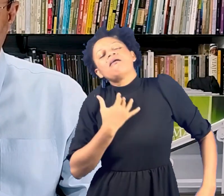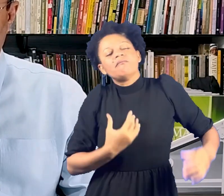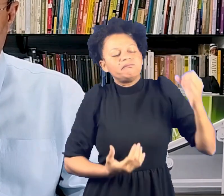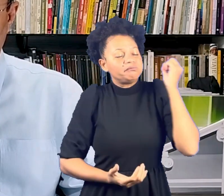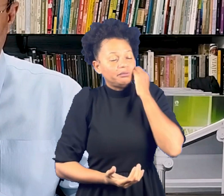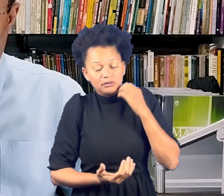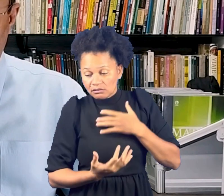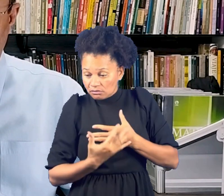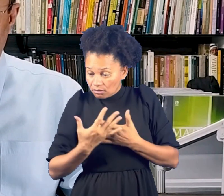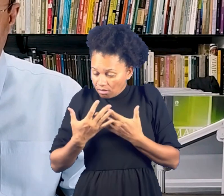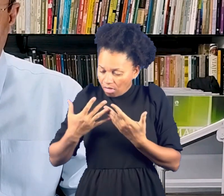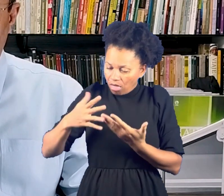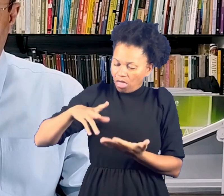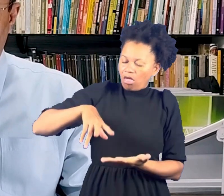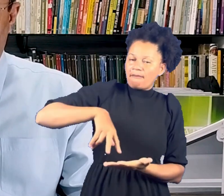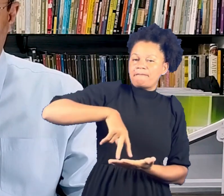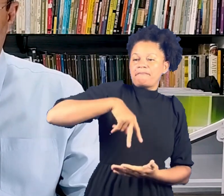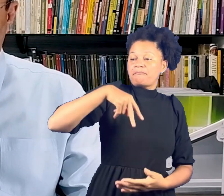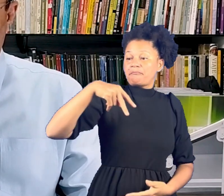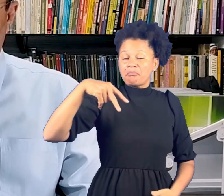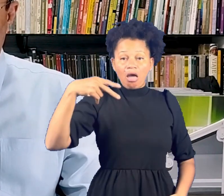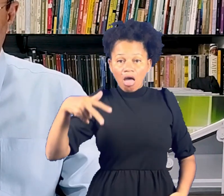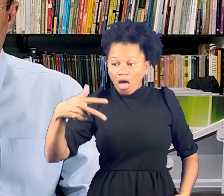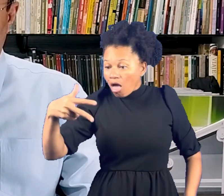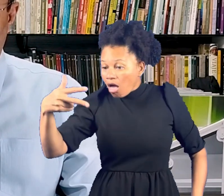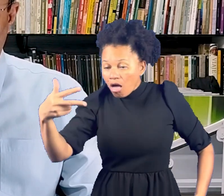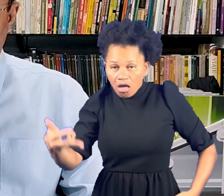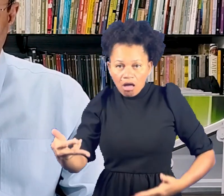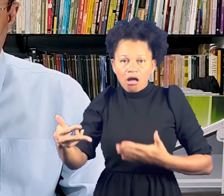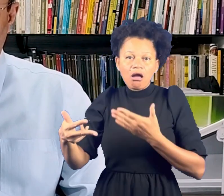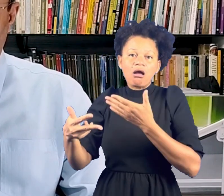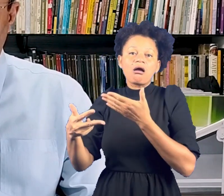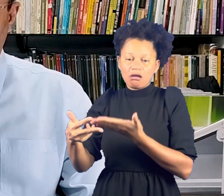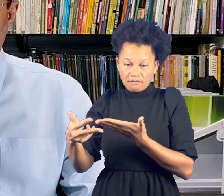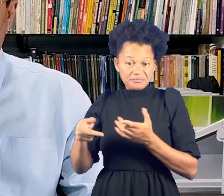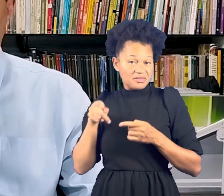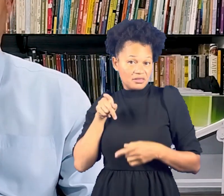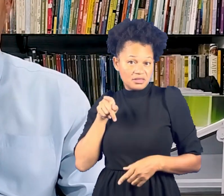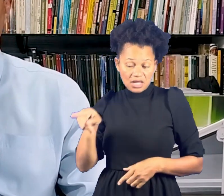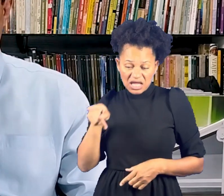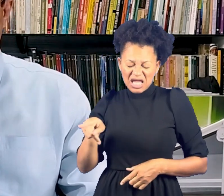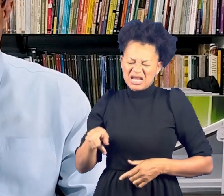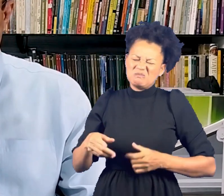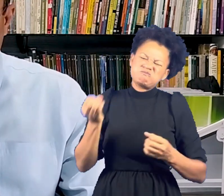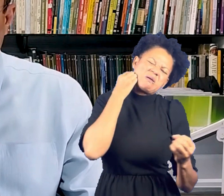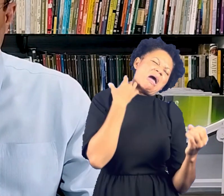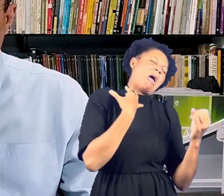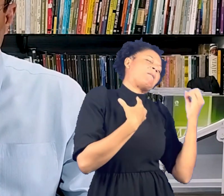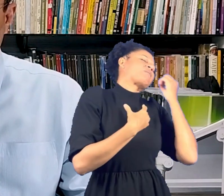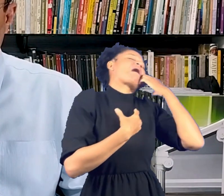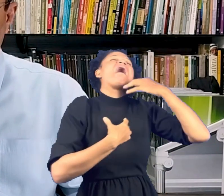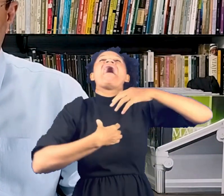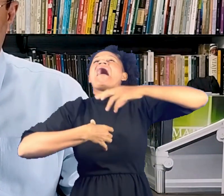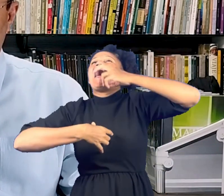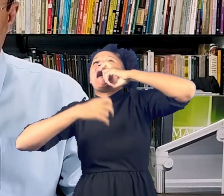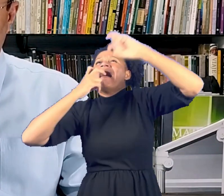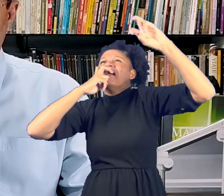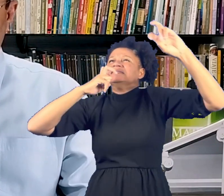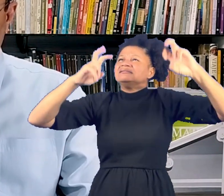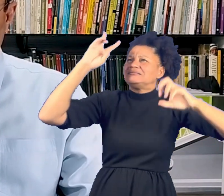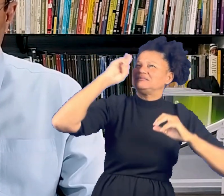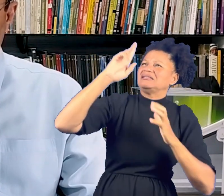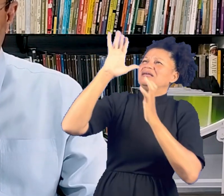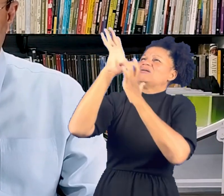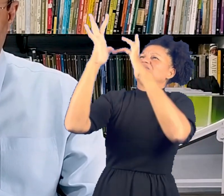jovem chamado Saulo, e apedrejaram a Estevão, que em invocação dizia: